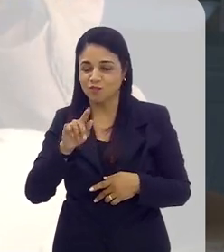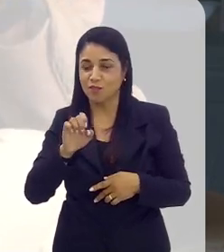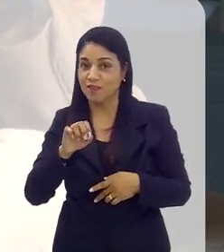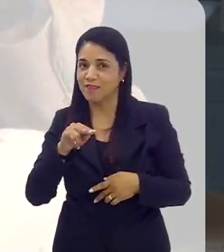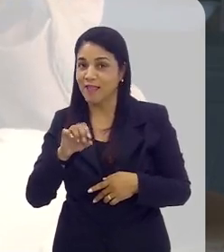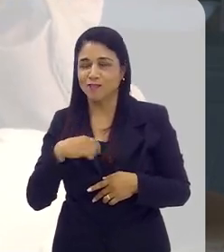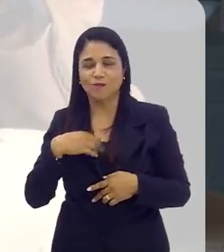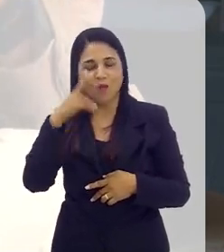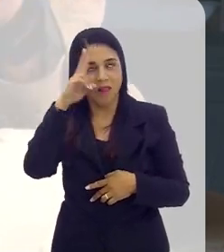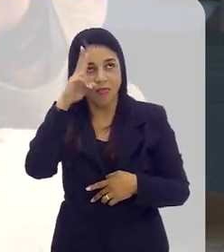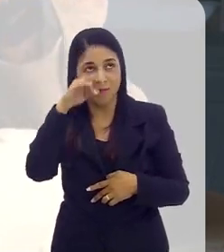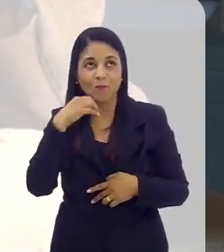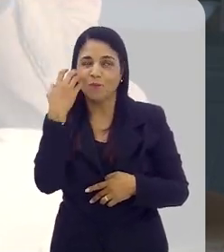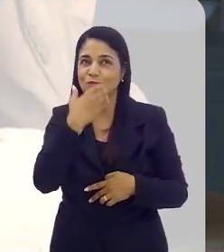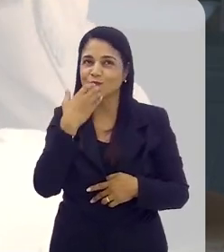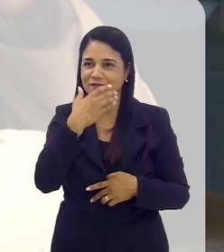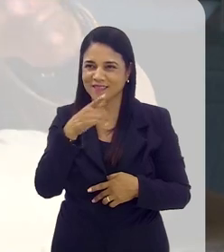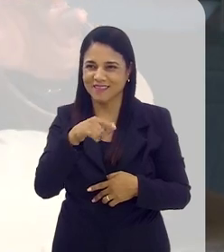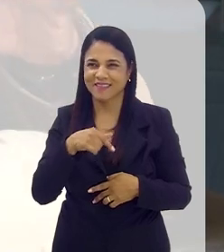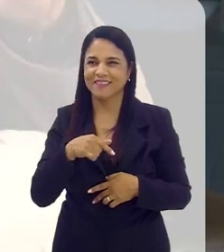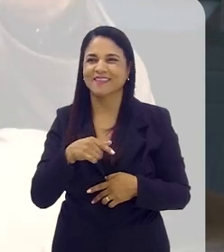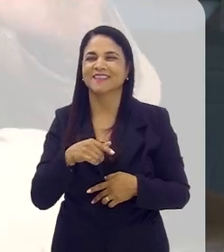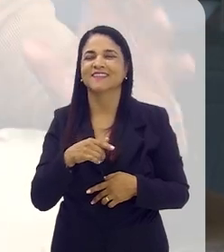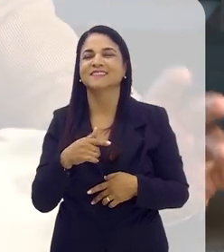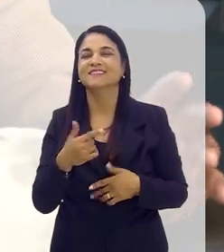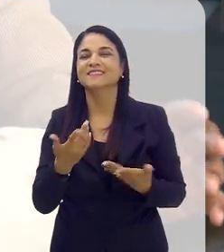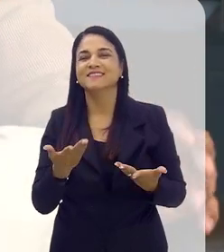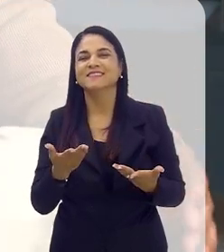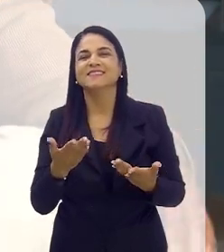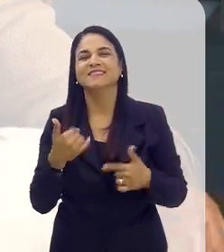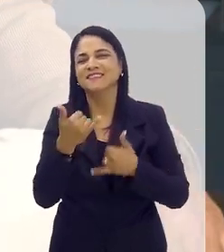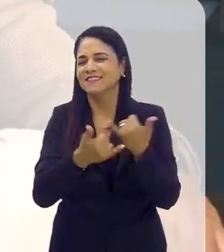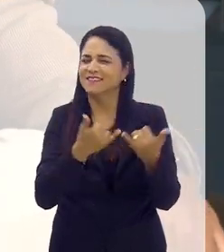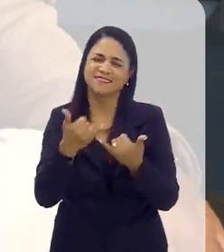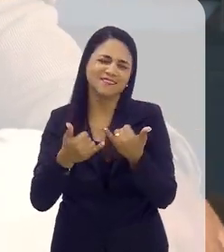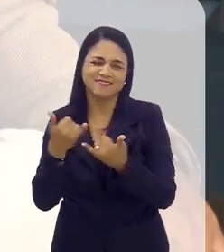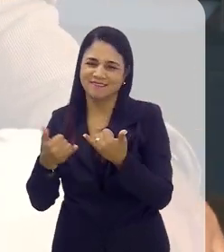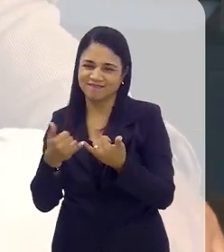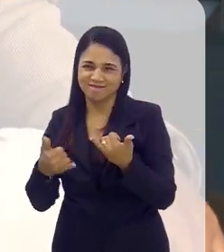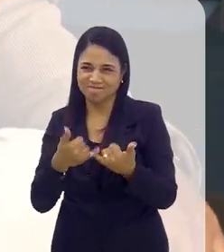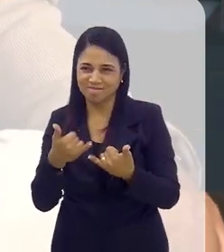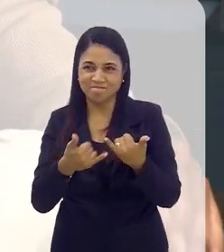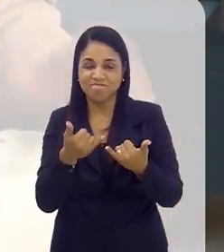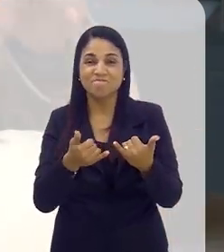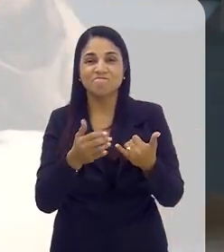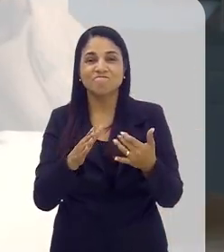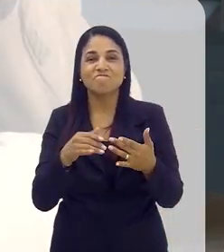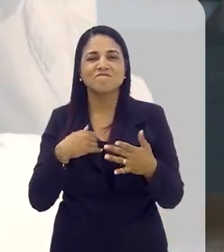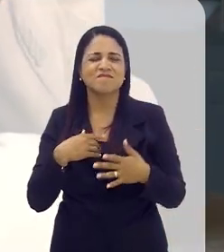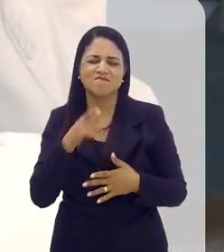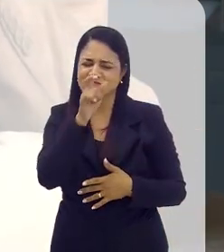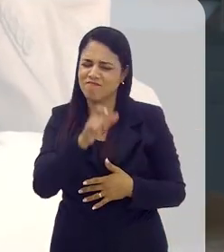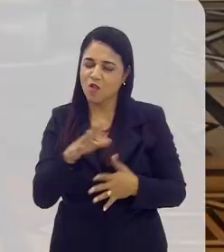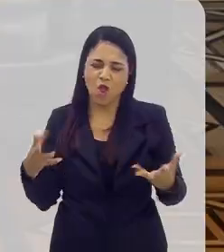Genésio. Oh, Genésio. Top, Genésio, o Genésio, quando eu falo o nome dele, eu lembro na música. Genésio!